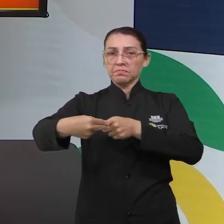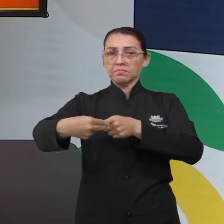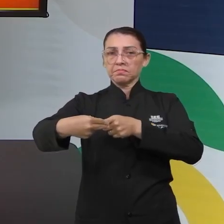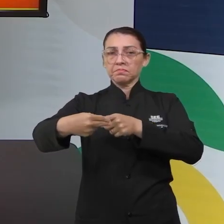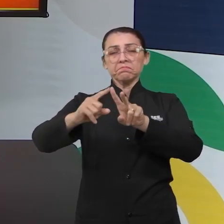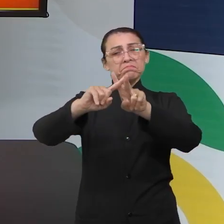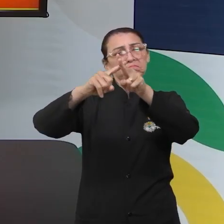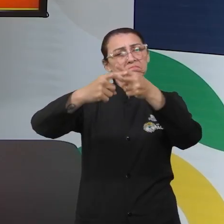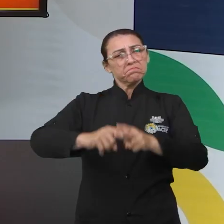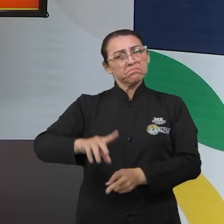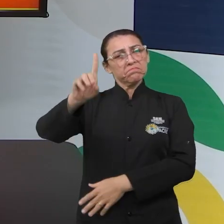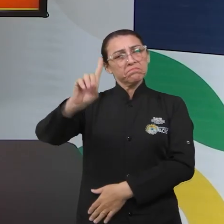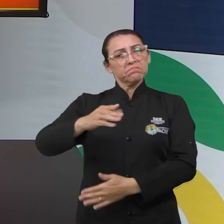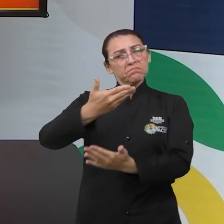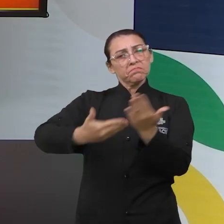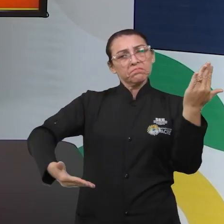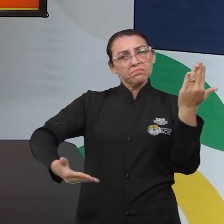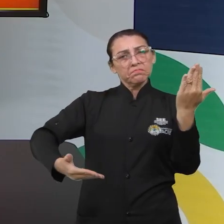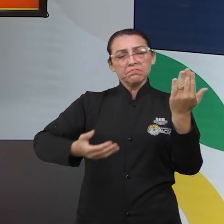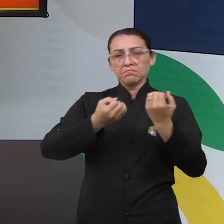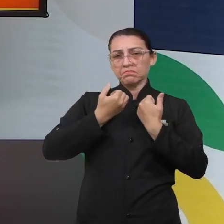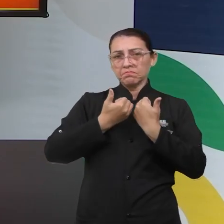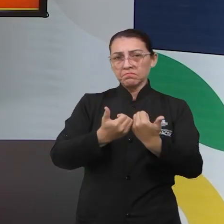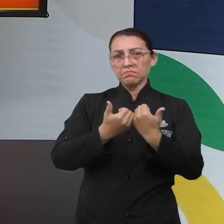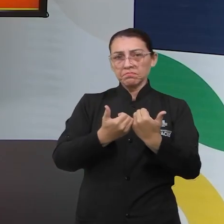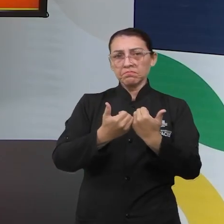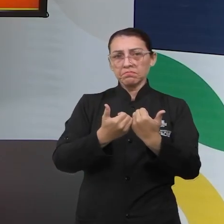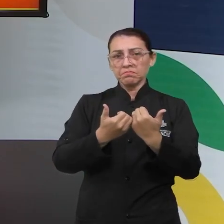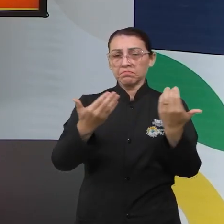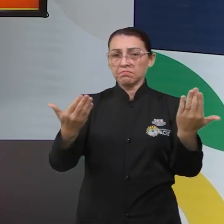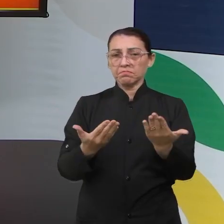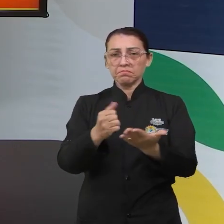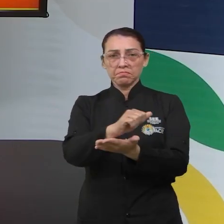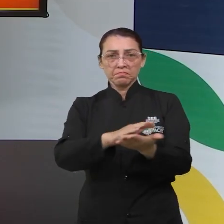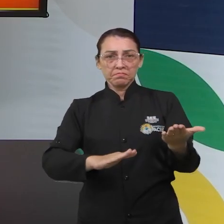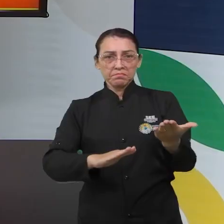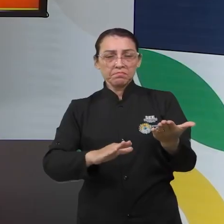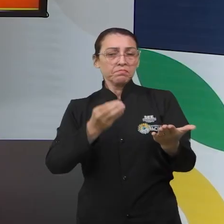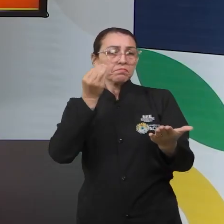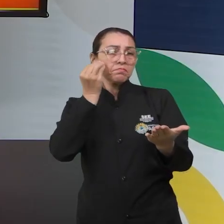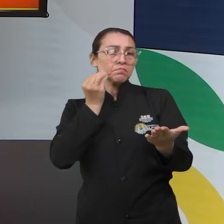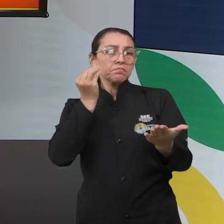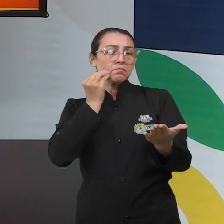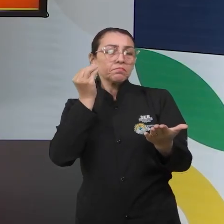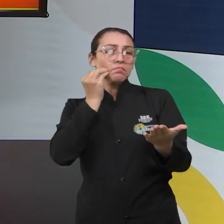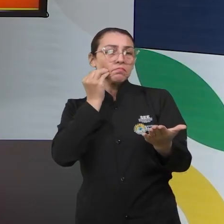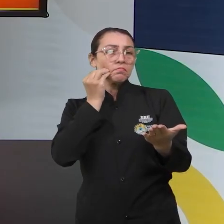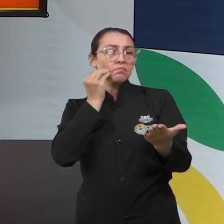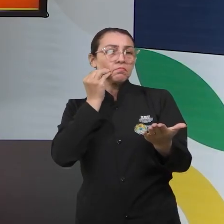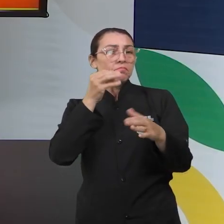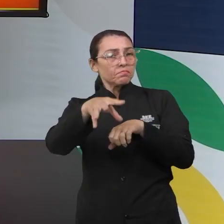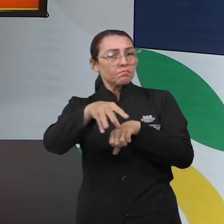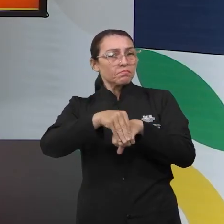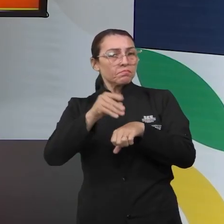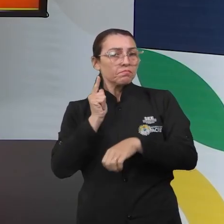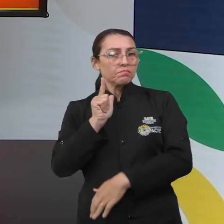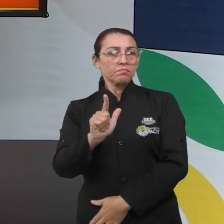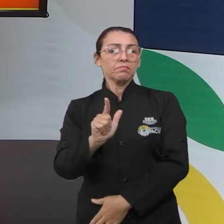reparar esses direitos perdidos. Tudo bem? Nós vamos agora para a nossa atividade tentar aplicar um pouco desse